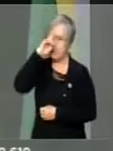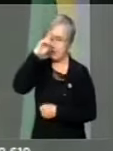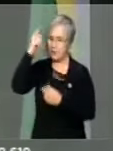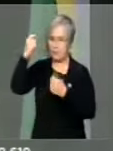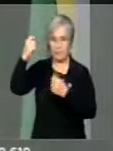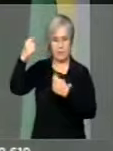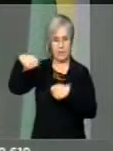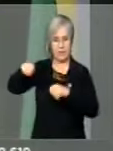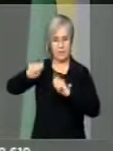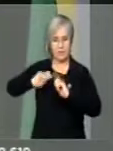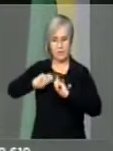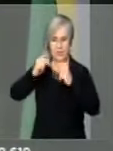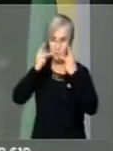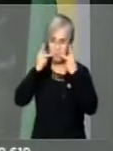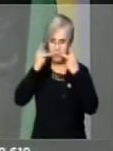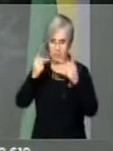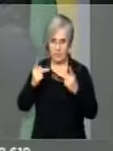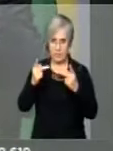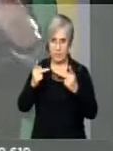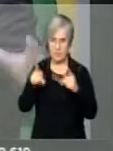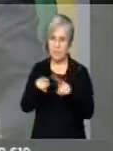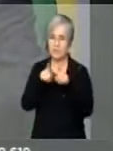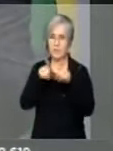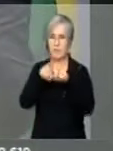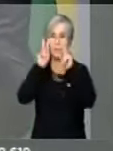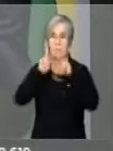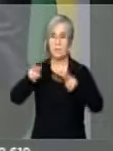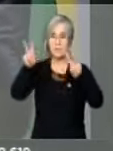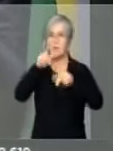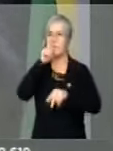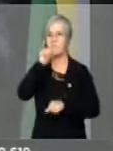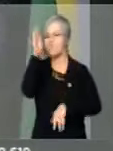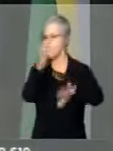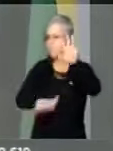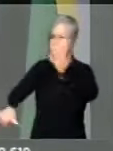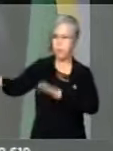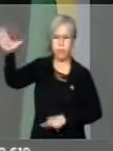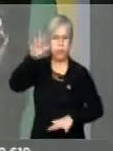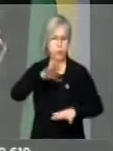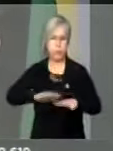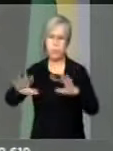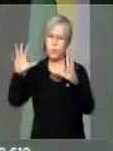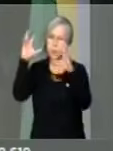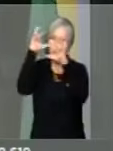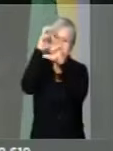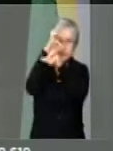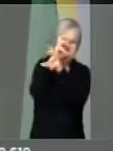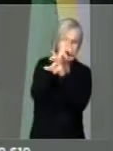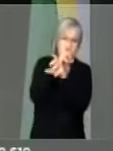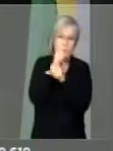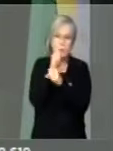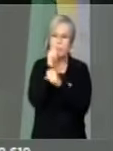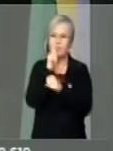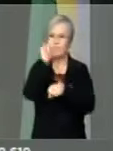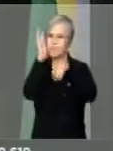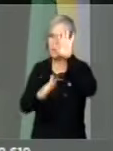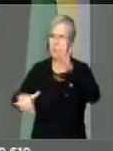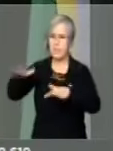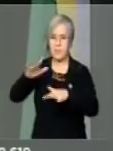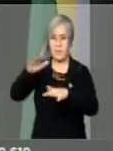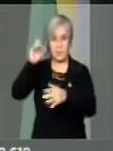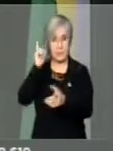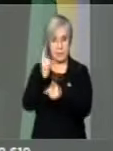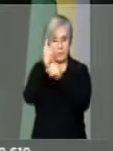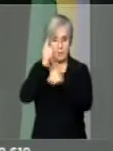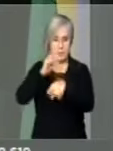e uma profecia. A imagem era de um mar muito revolto, com o tempo fechado, muito escuro, e de repente, do meio